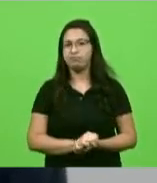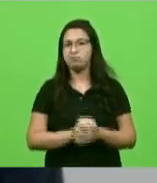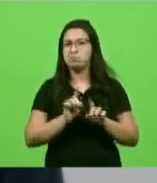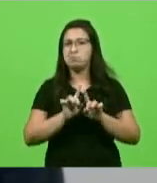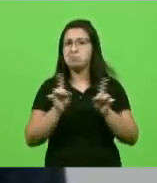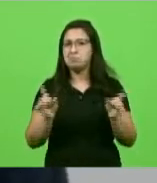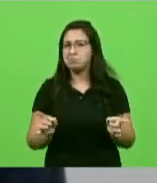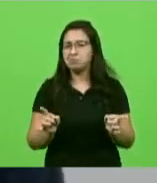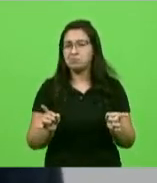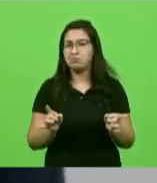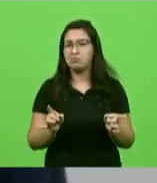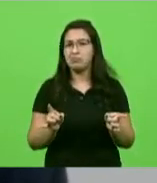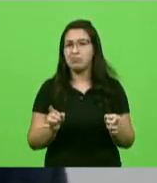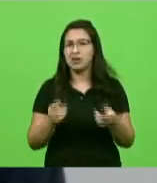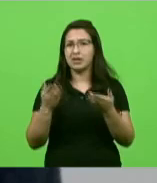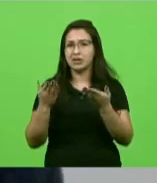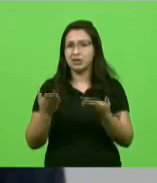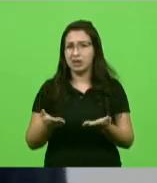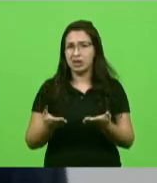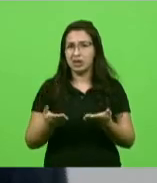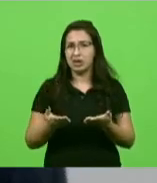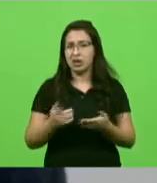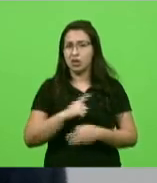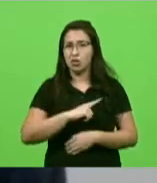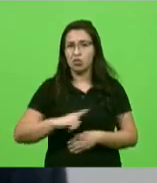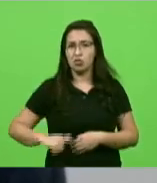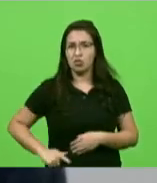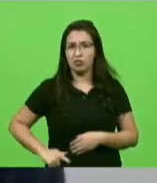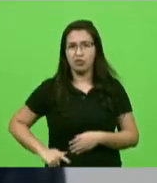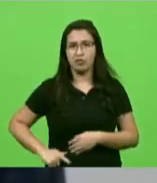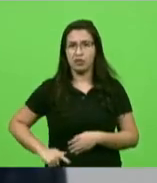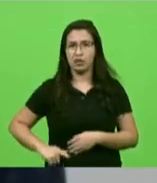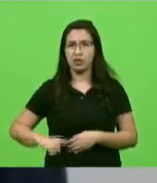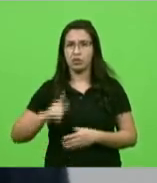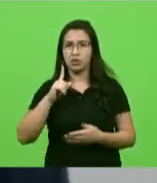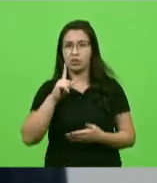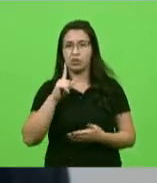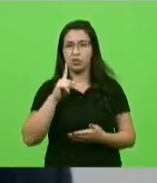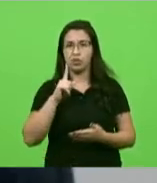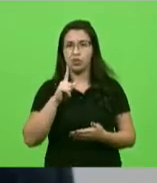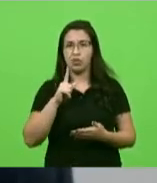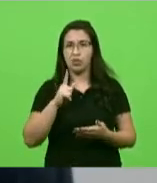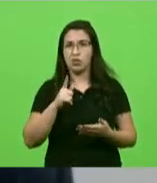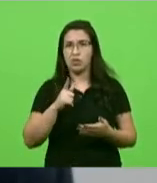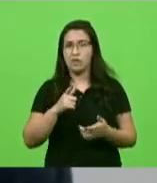não foi o suficiente para que o senhor governador tomasse as rédeas da questão.